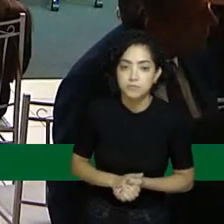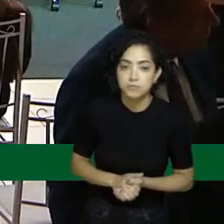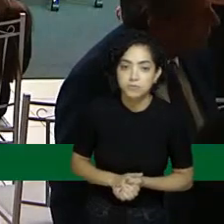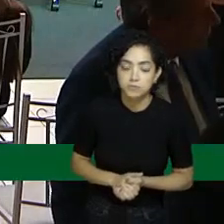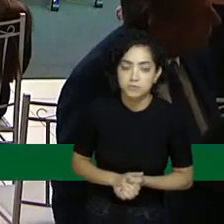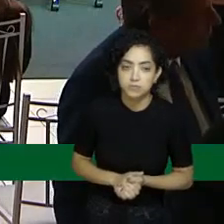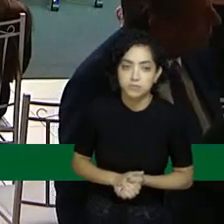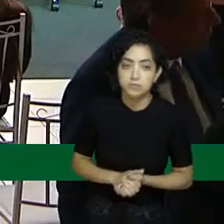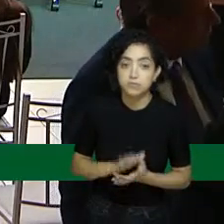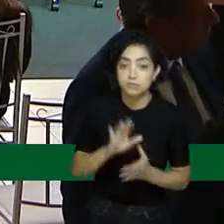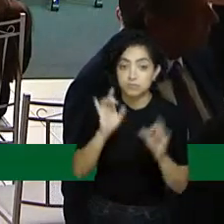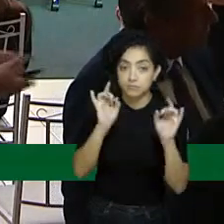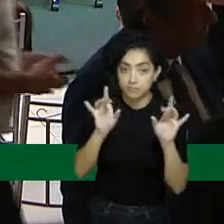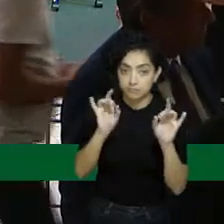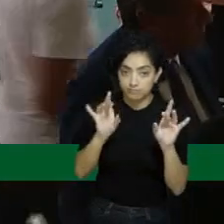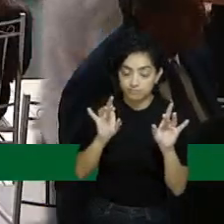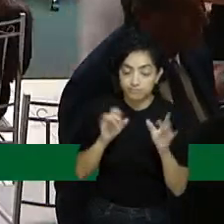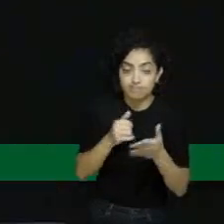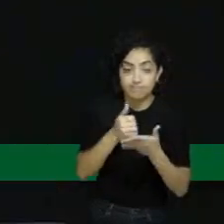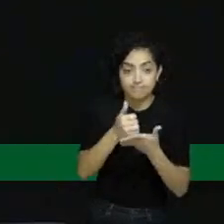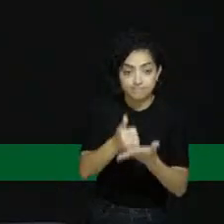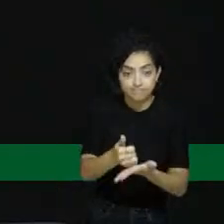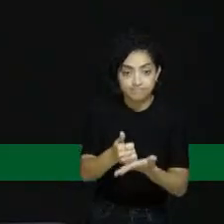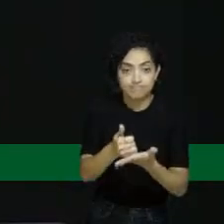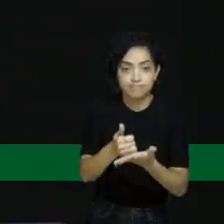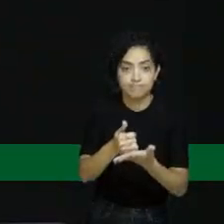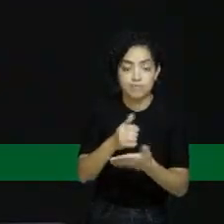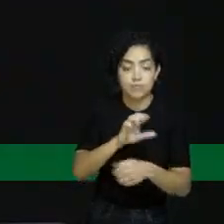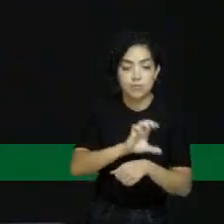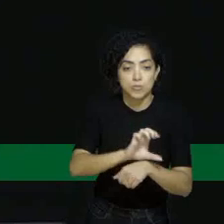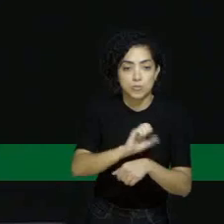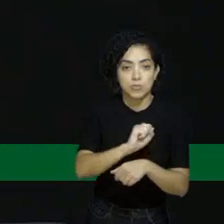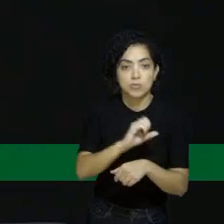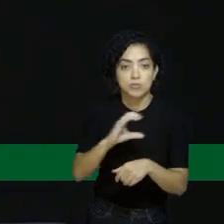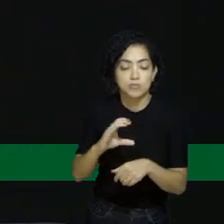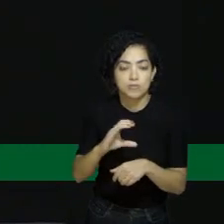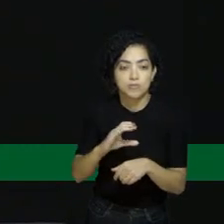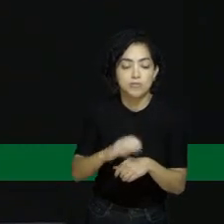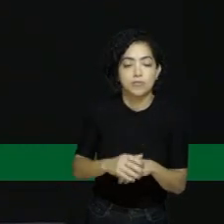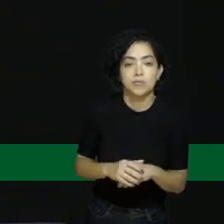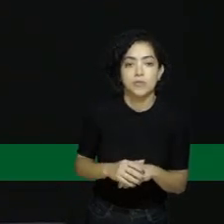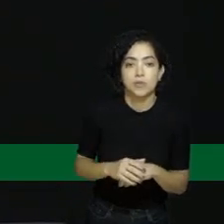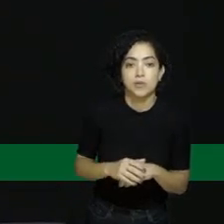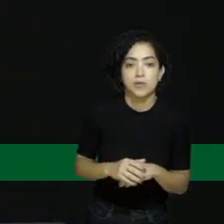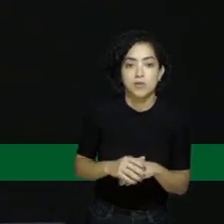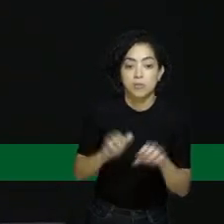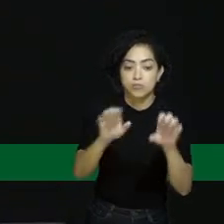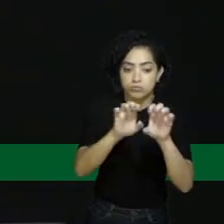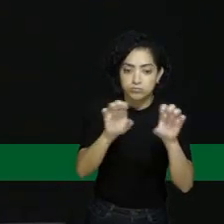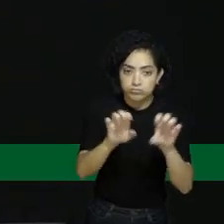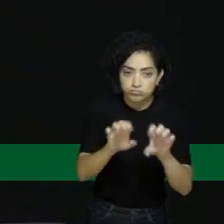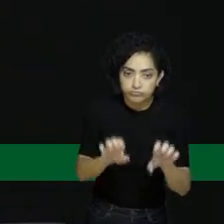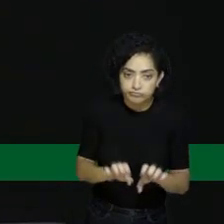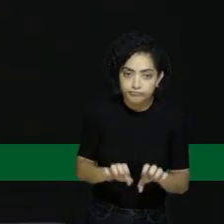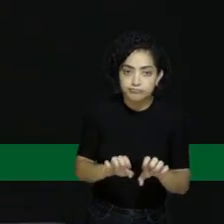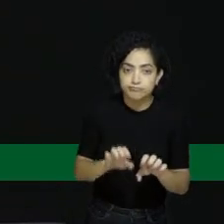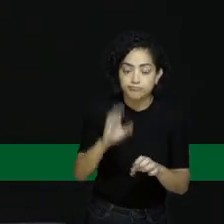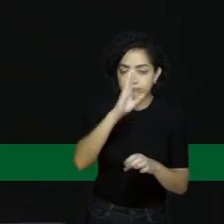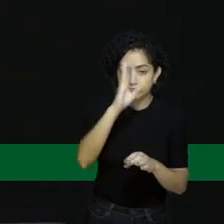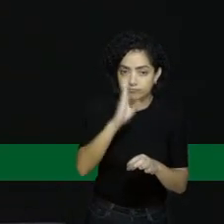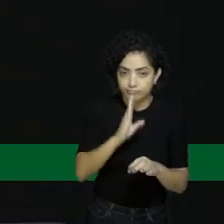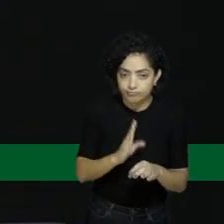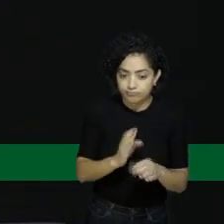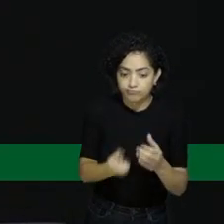Mas, especialmente, se coloca à disposição do Estado catarinense como estrutura do Estado brasileiro para